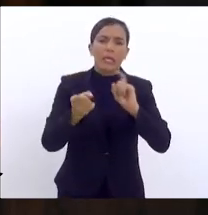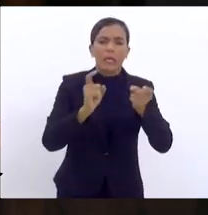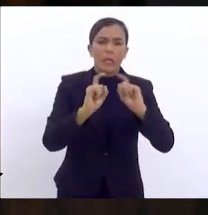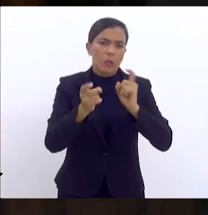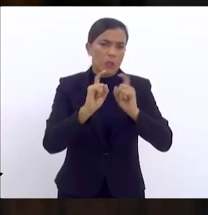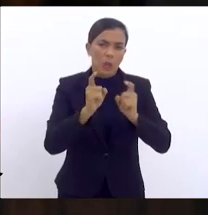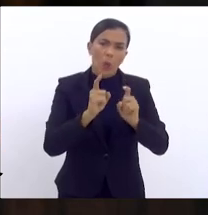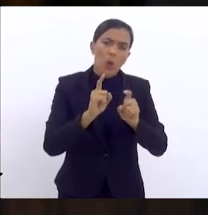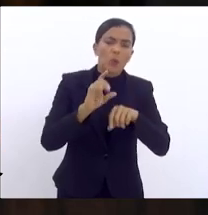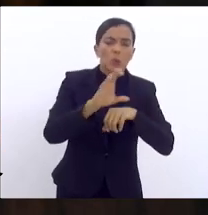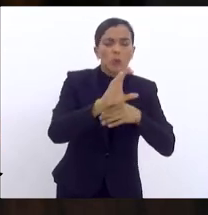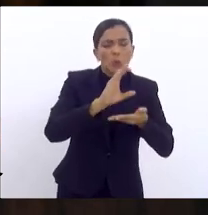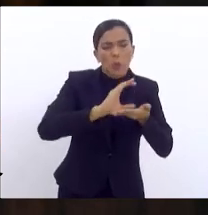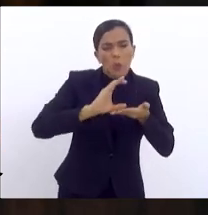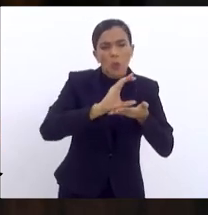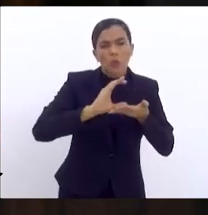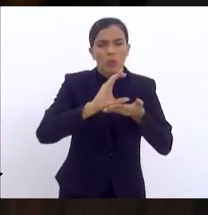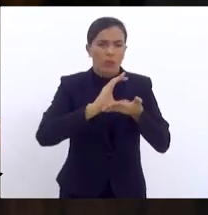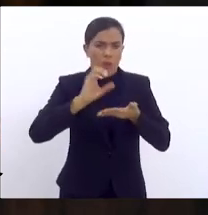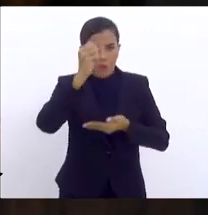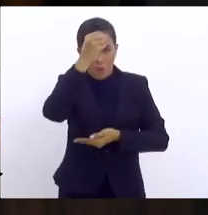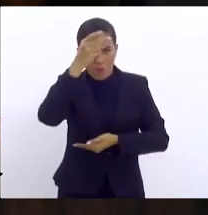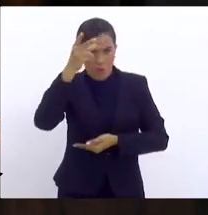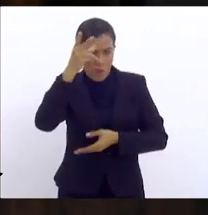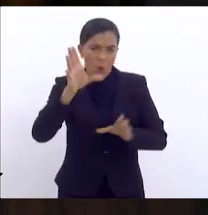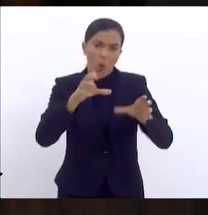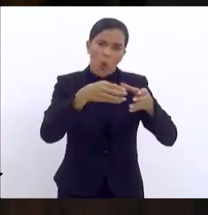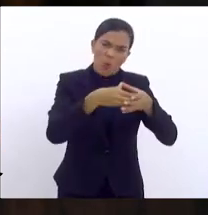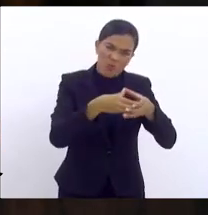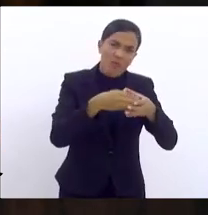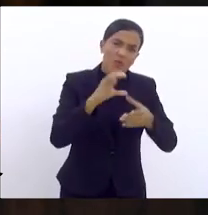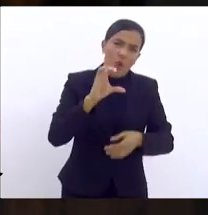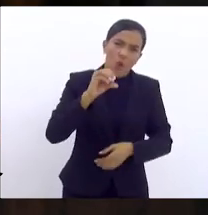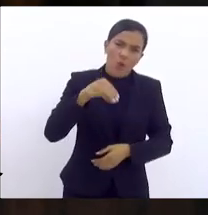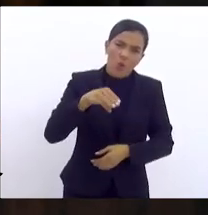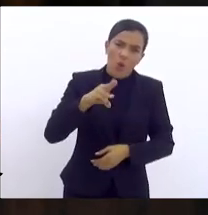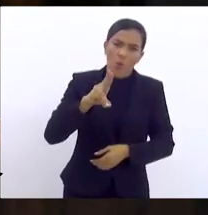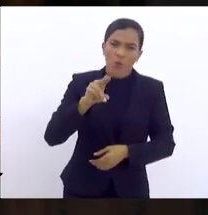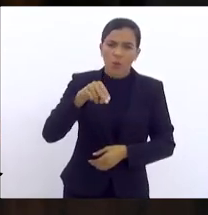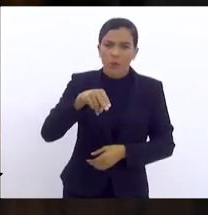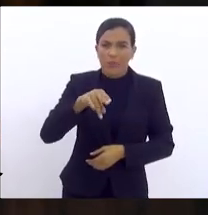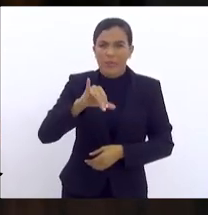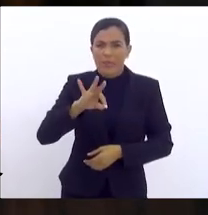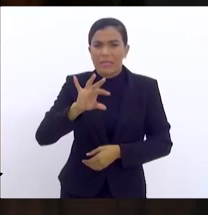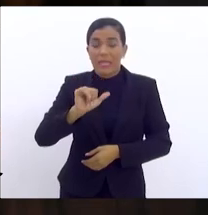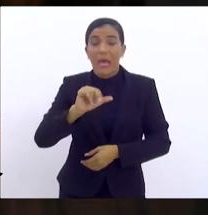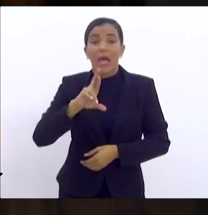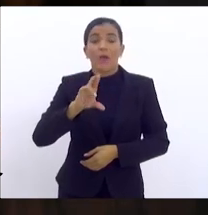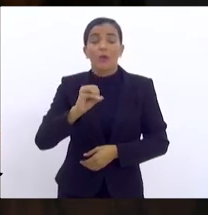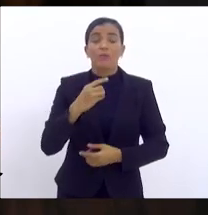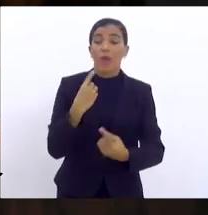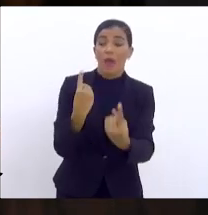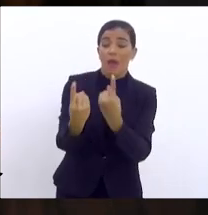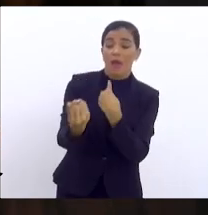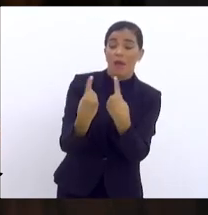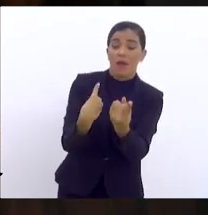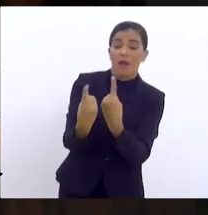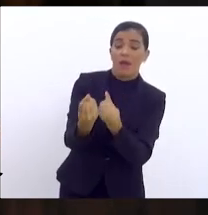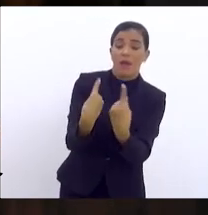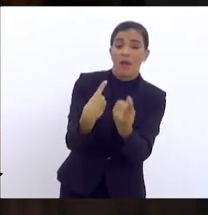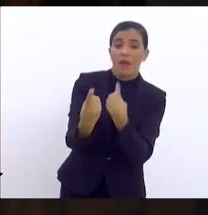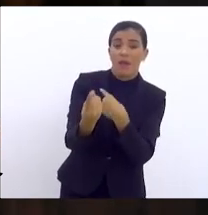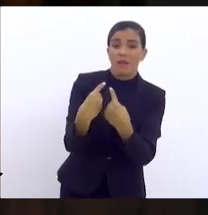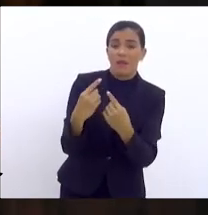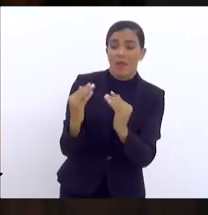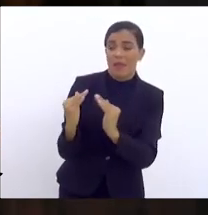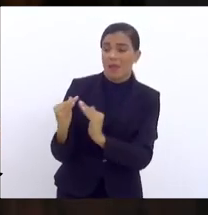comunitário de segurança pública e a estrada principal ela é ladeada por duas